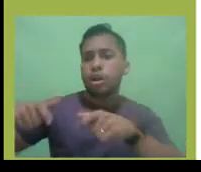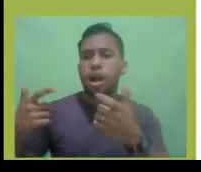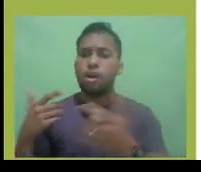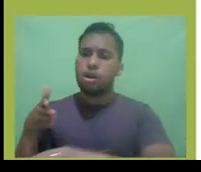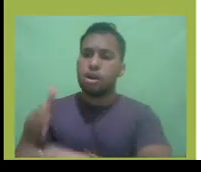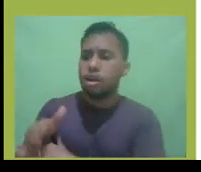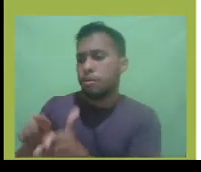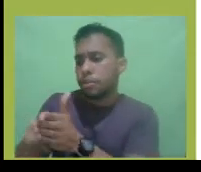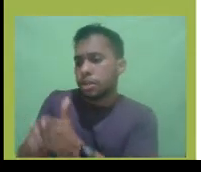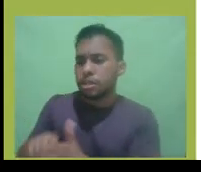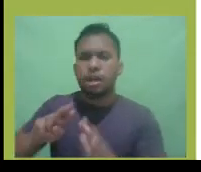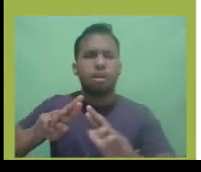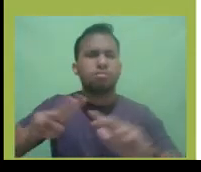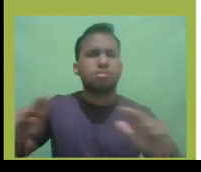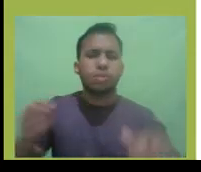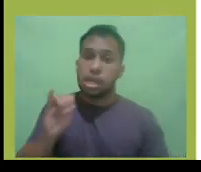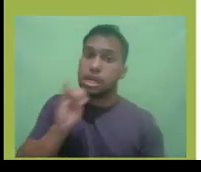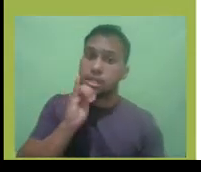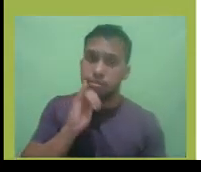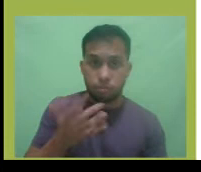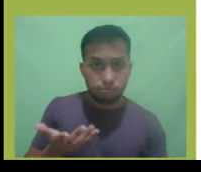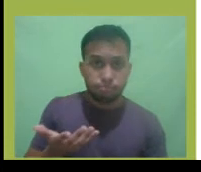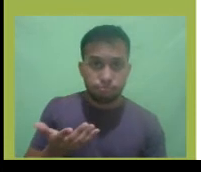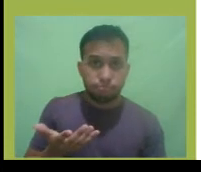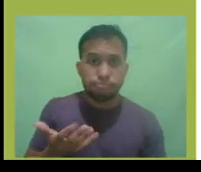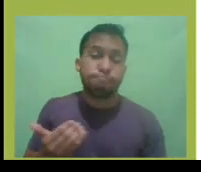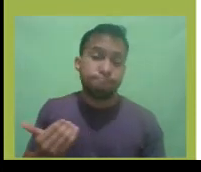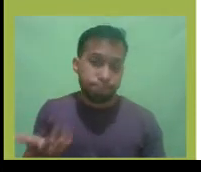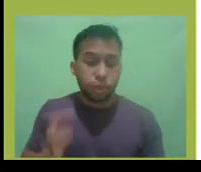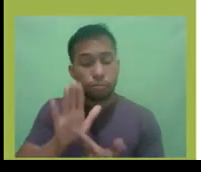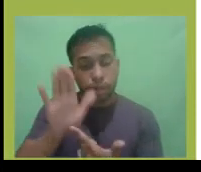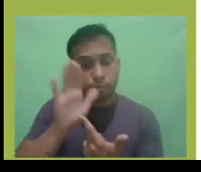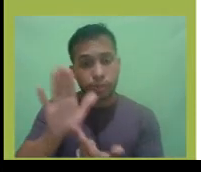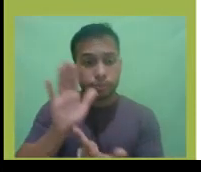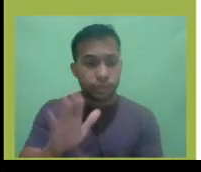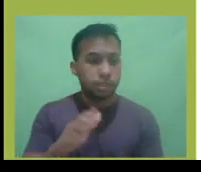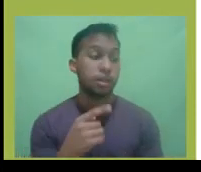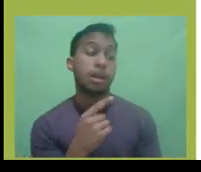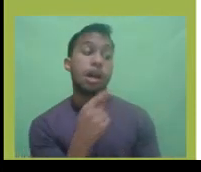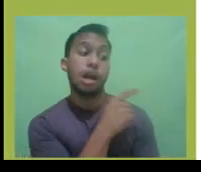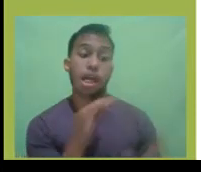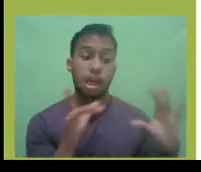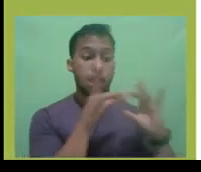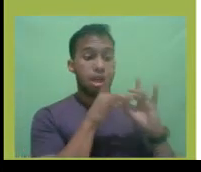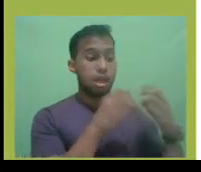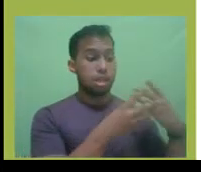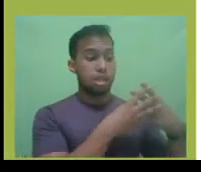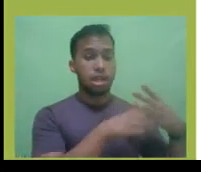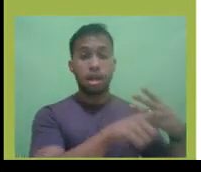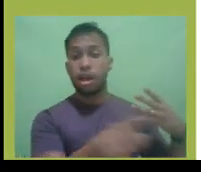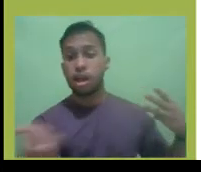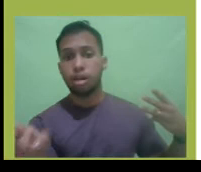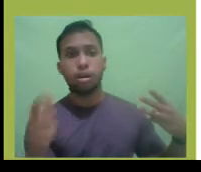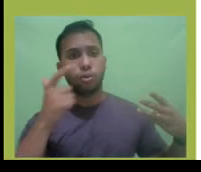você passar a informação que realmente importa naquele slide, o espectador está te acompanhando, está com raciocínio junto